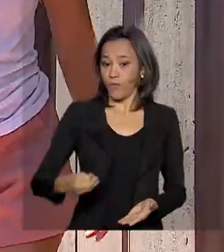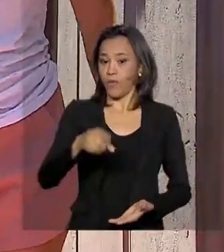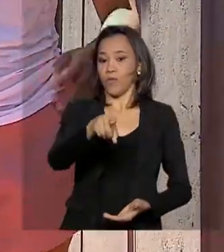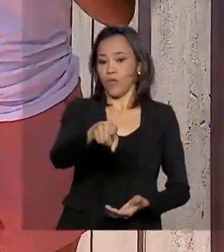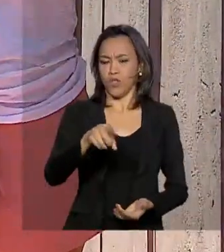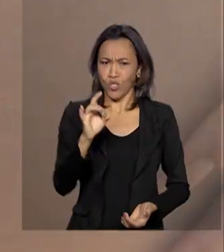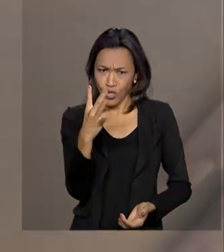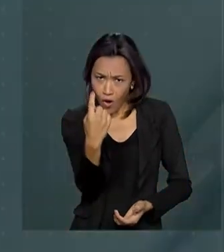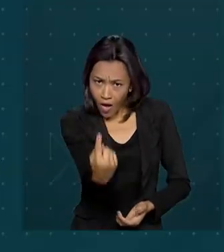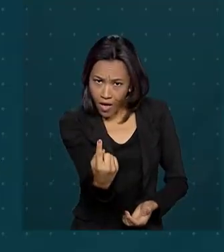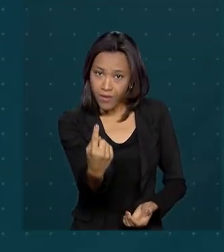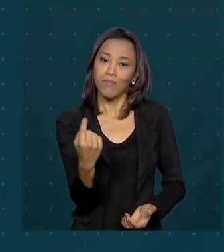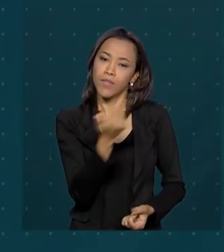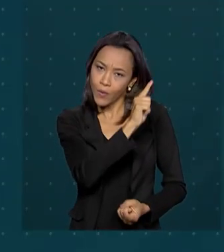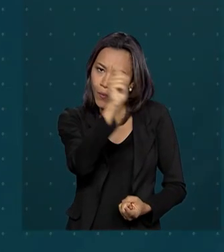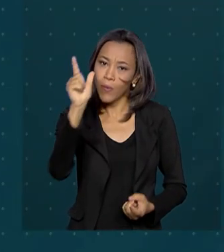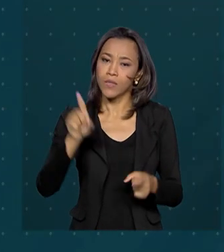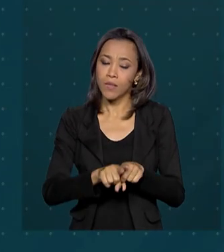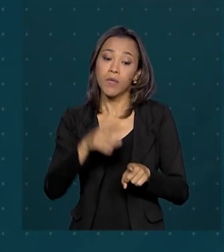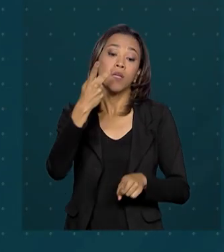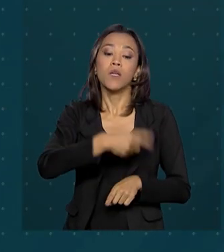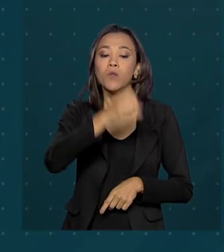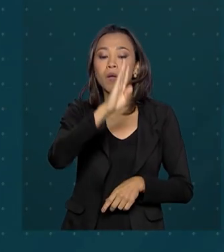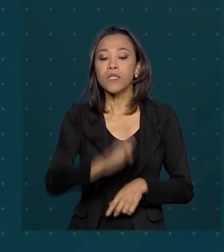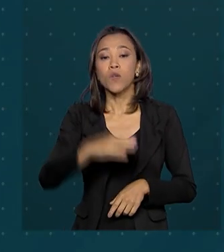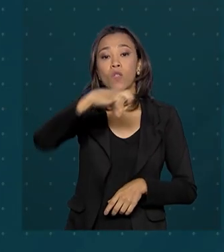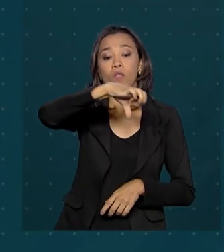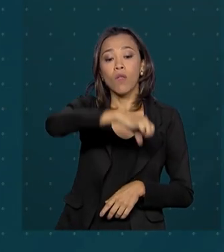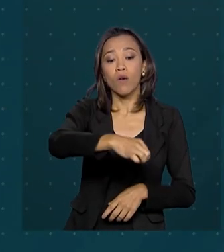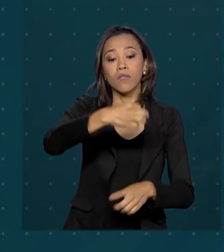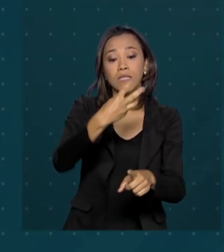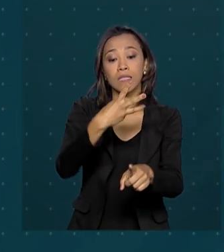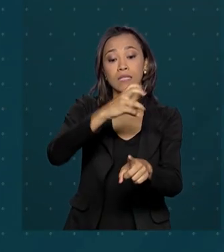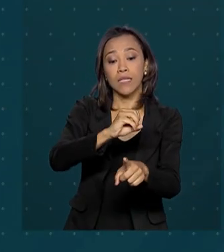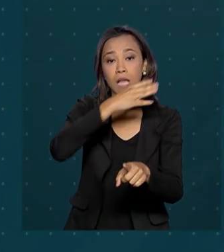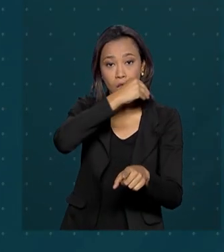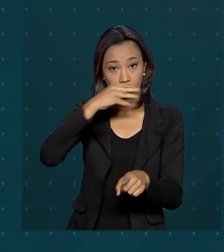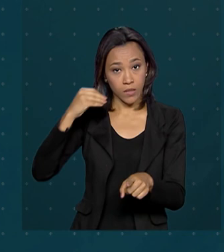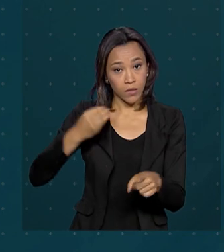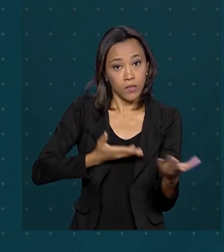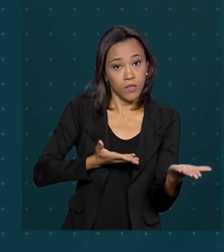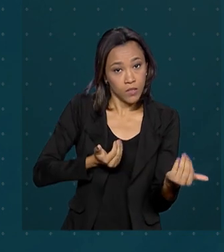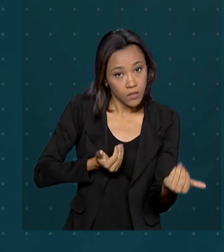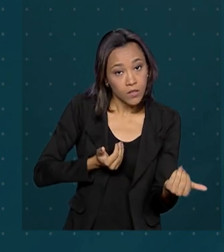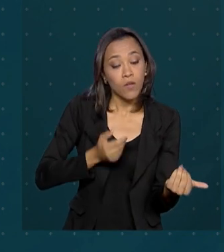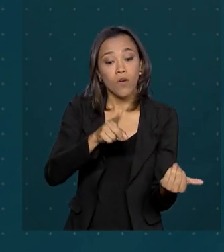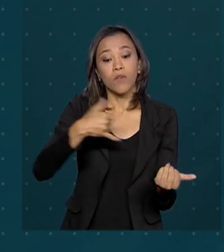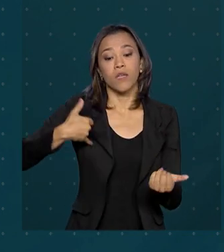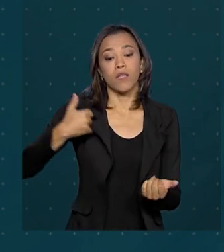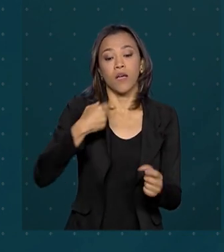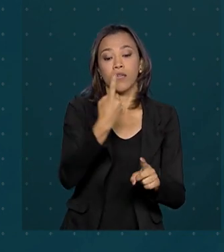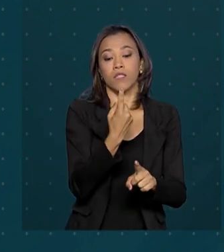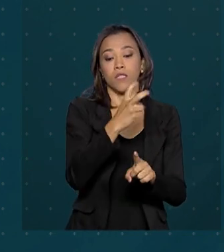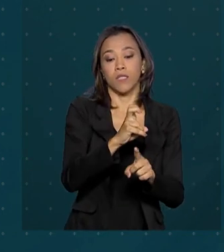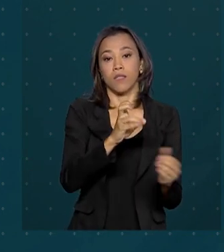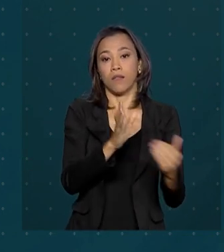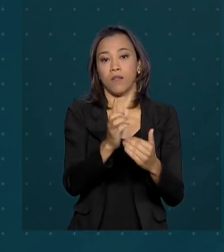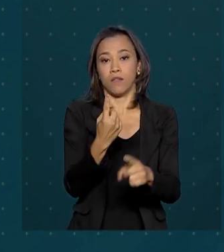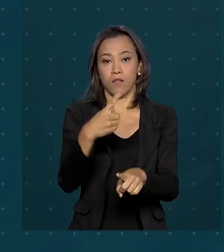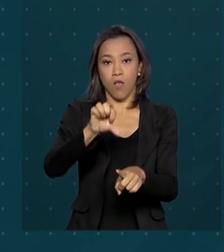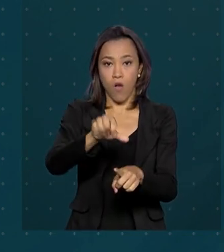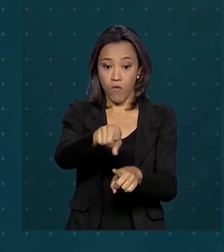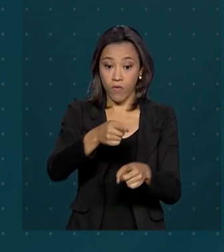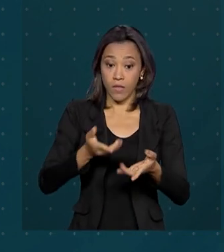estatísticas. No Brasil, cerca de 930 adolescentes e jovens entre 15 e 19 anos